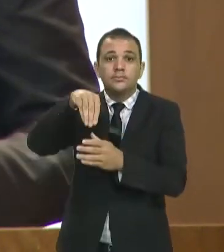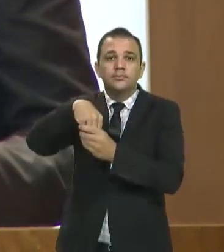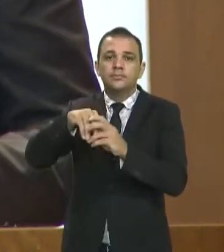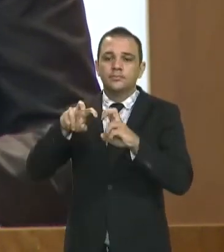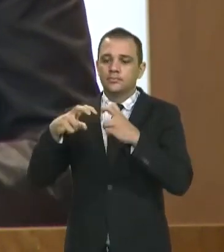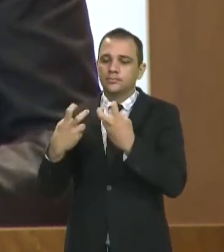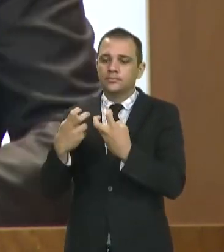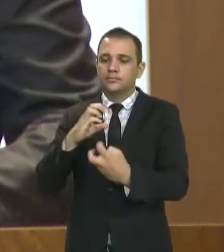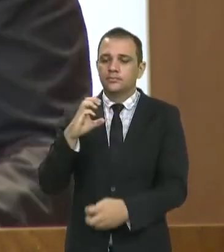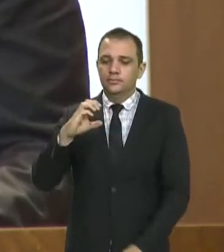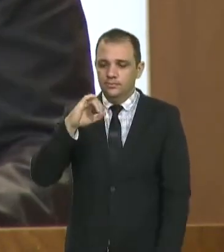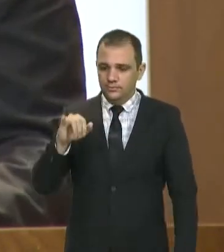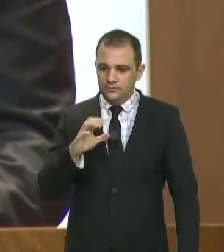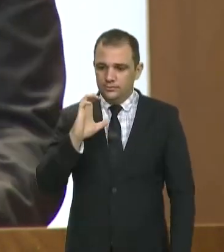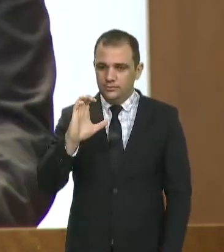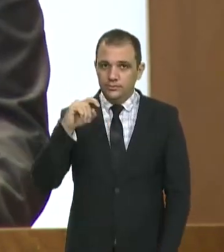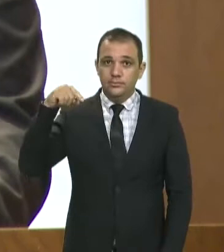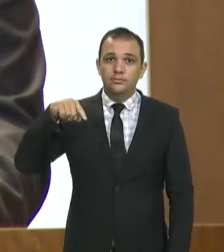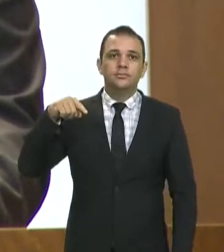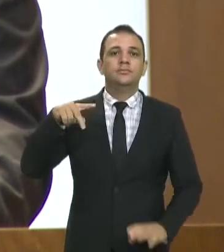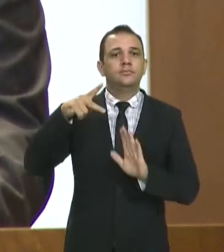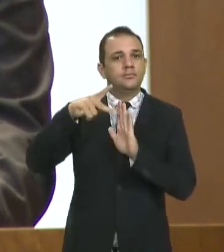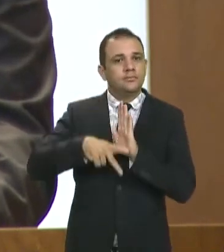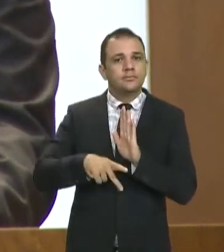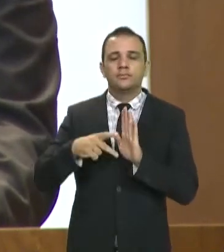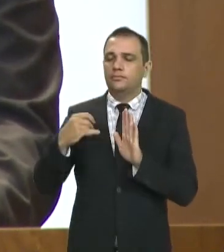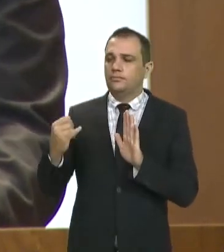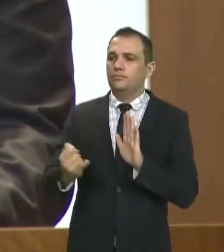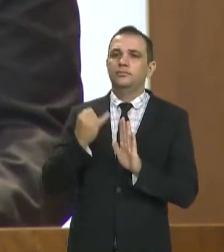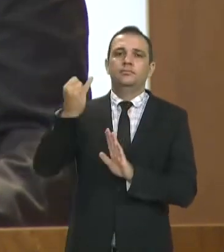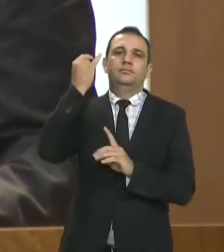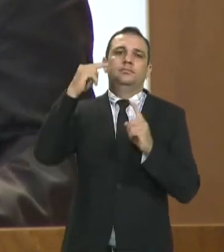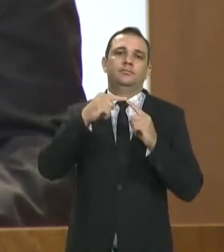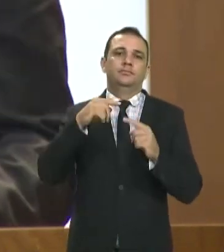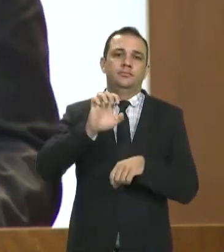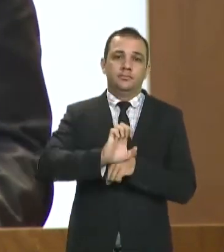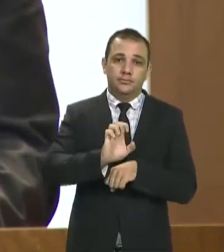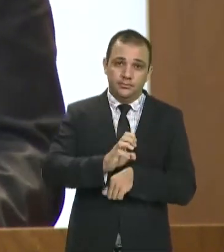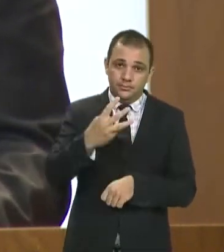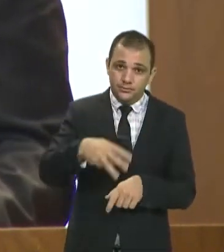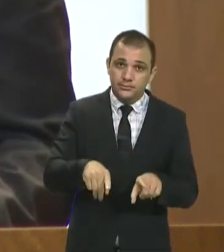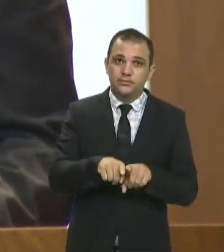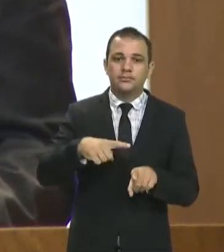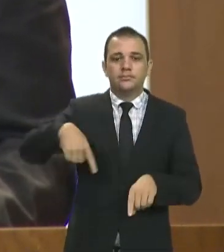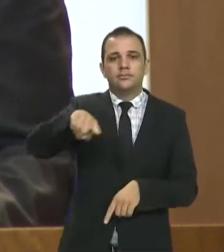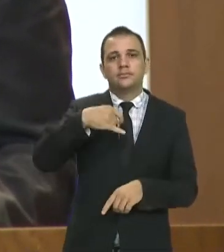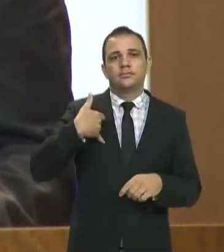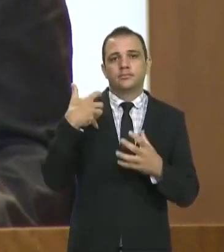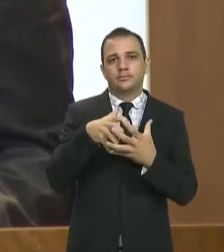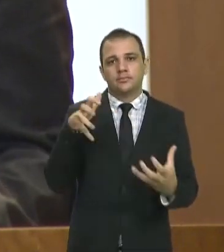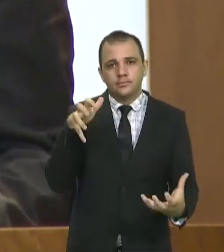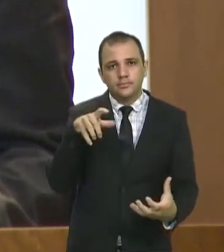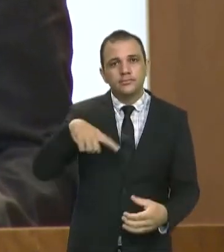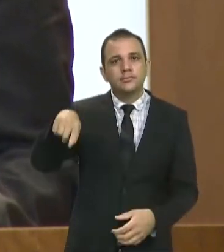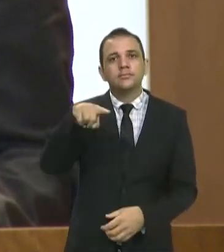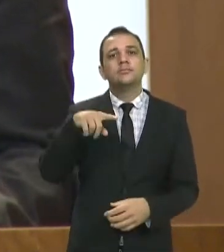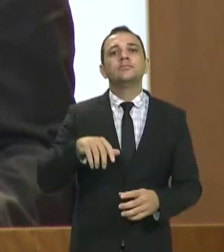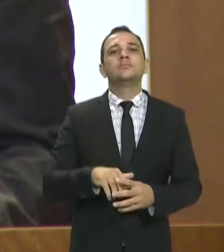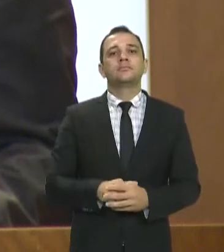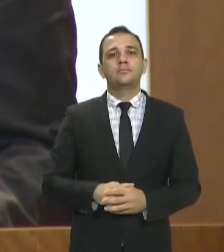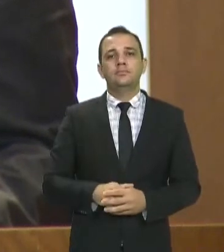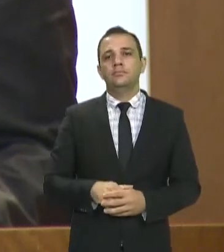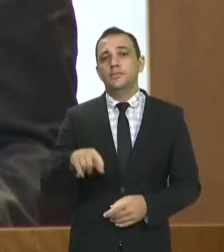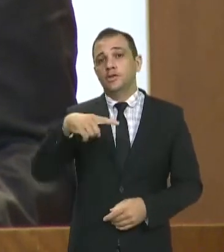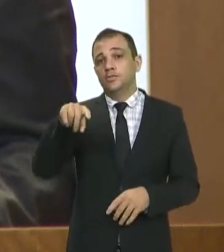e um projeto de suma importância para o estado do Maranhão, para os nossos idosos, e